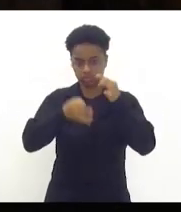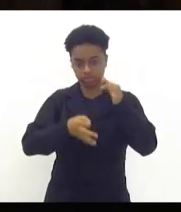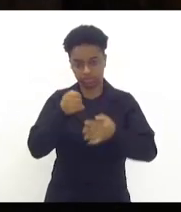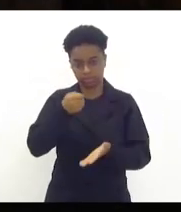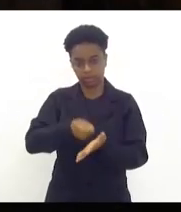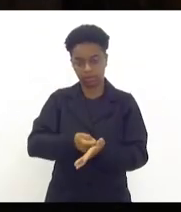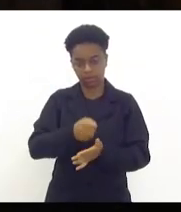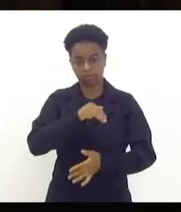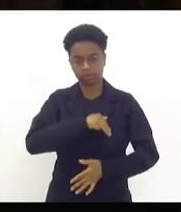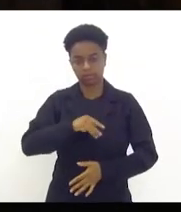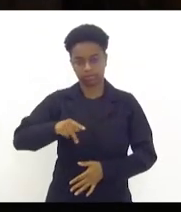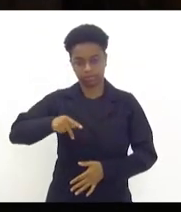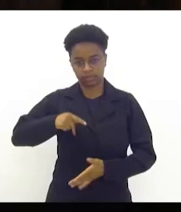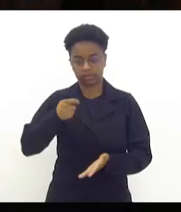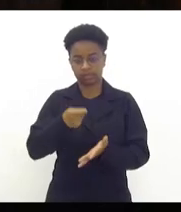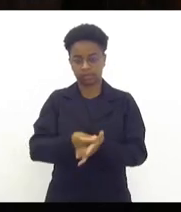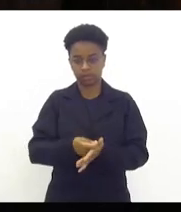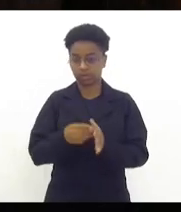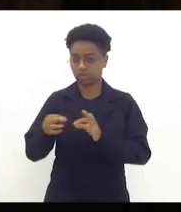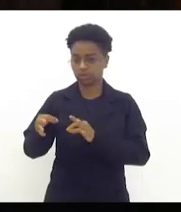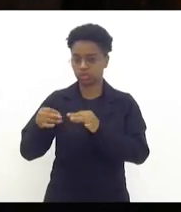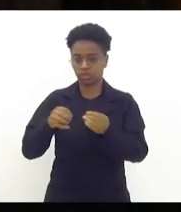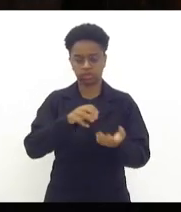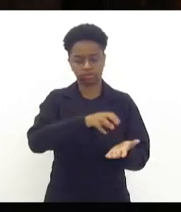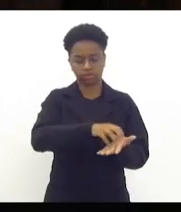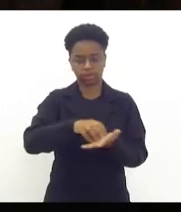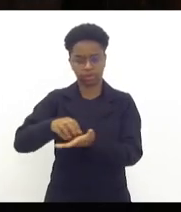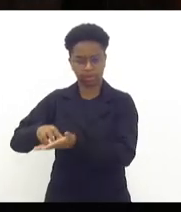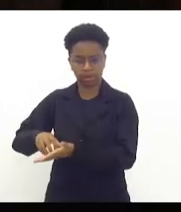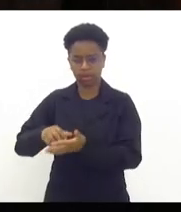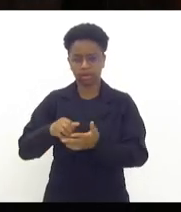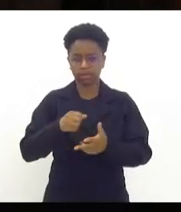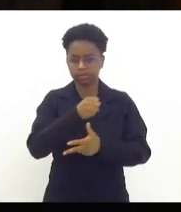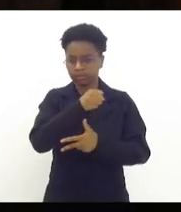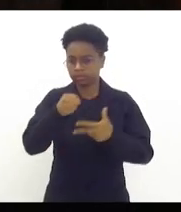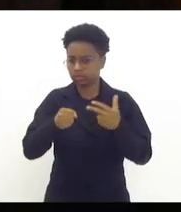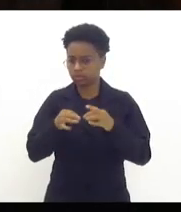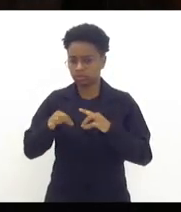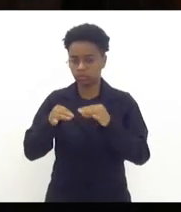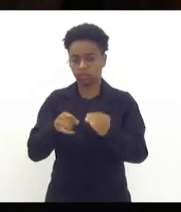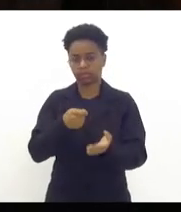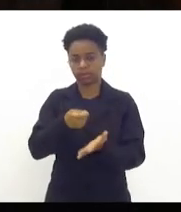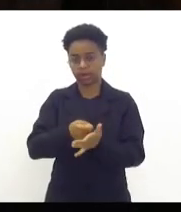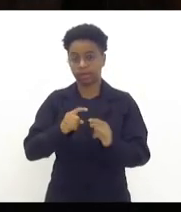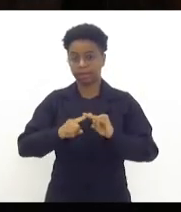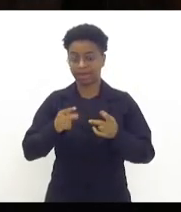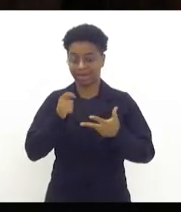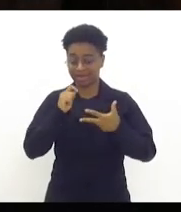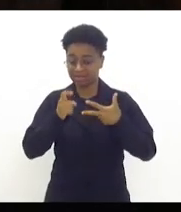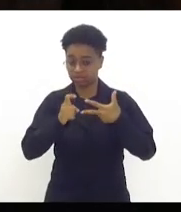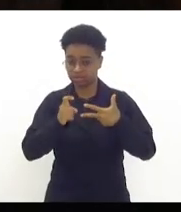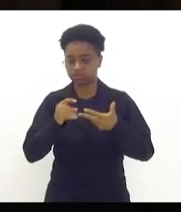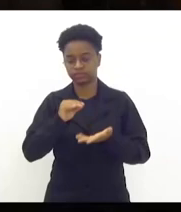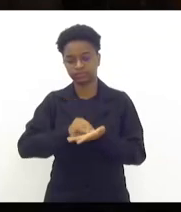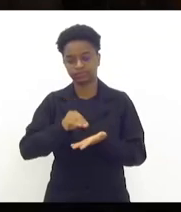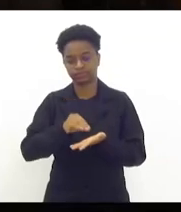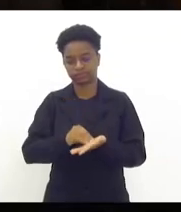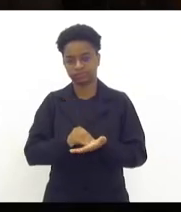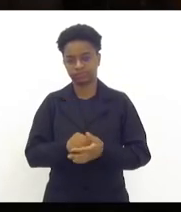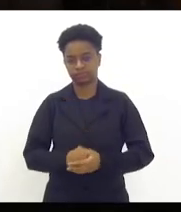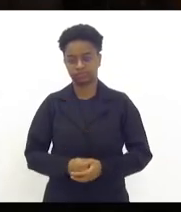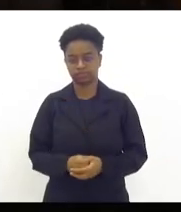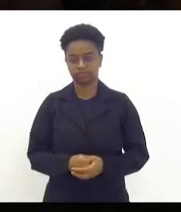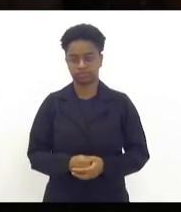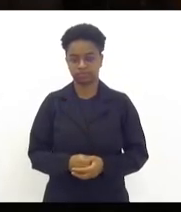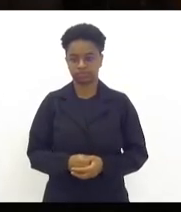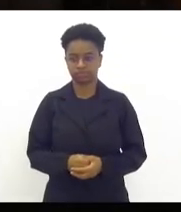Ministério Público pagou, todos os outros poderes pagaram. O Executivo, não.